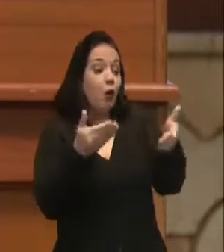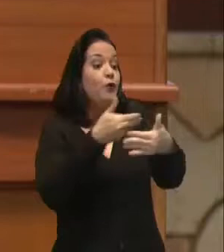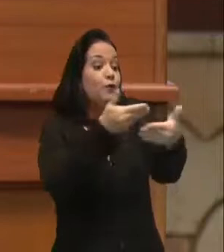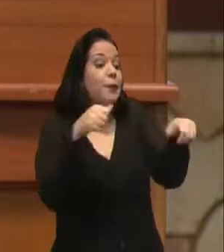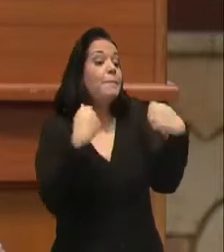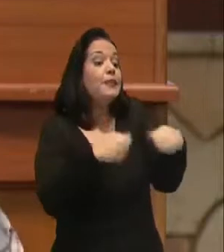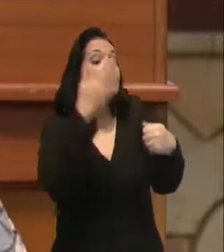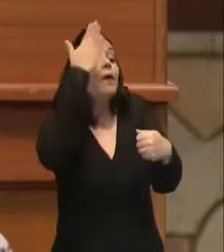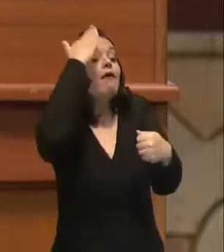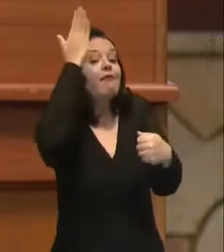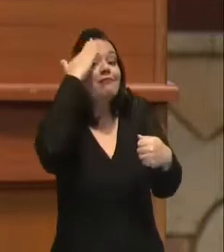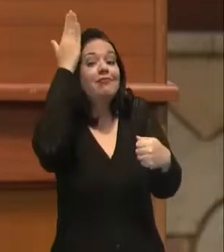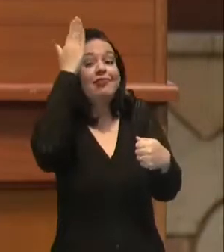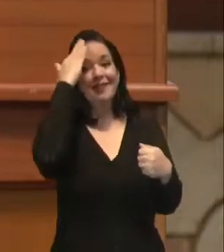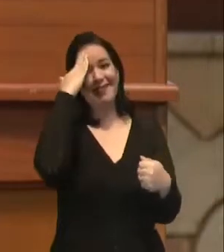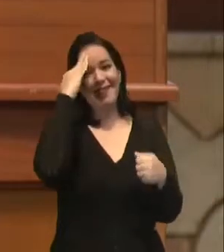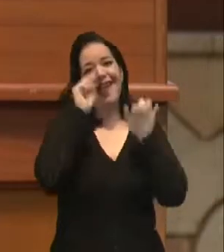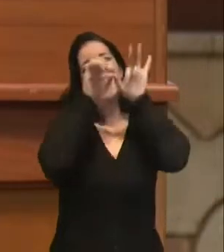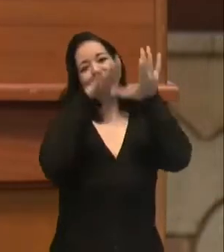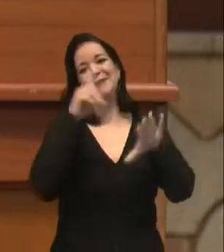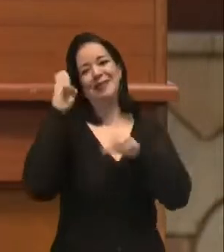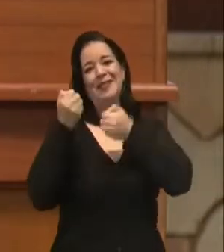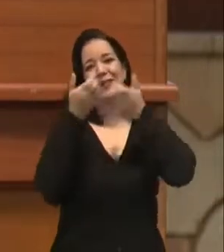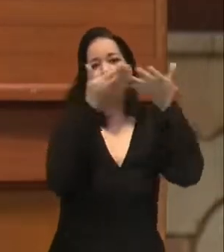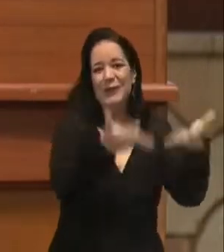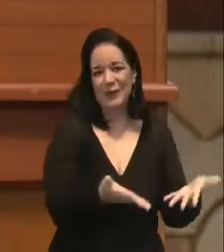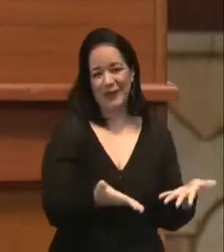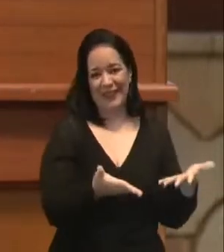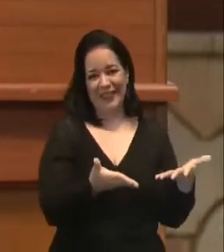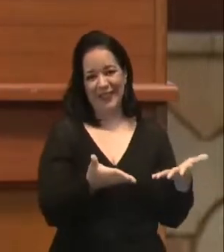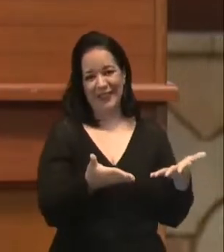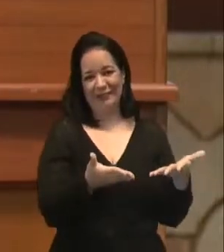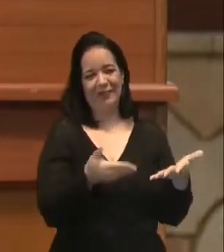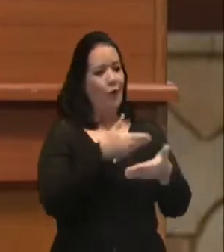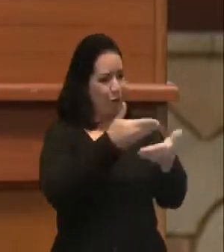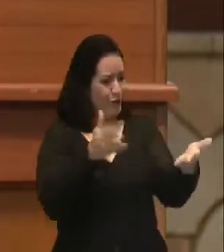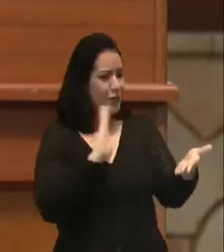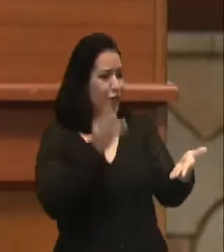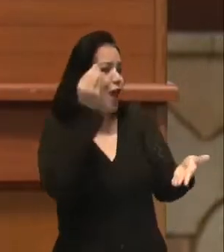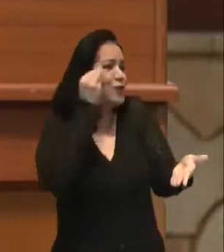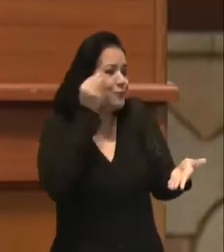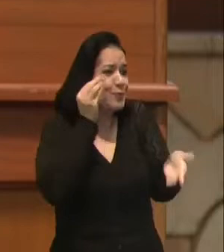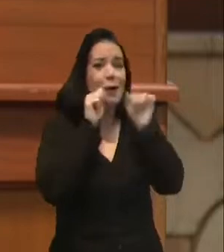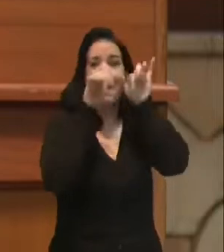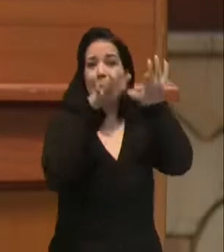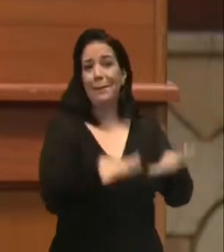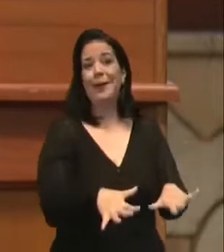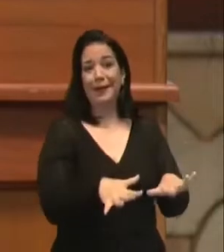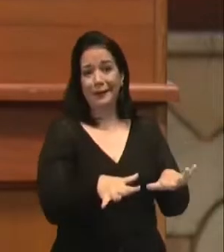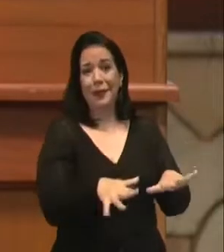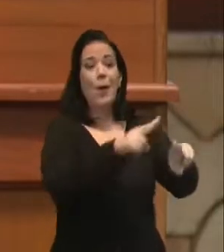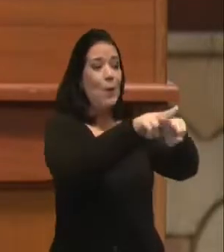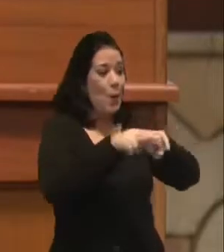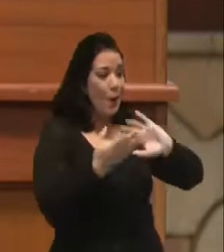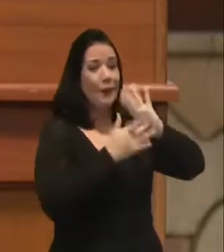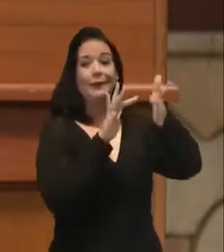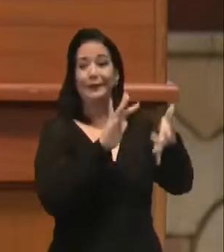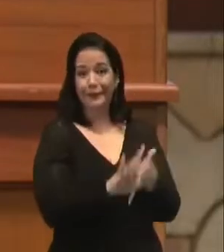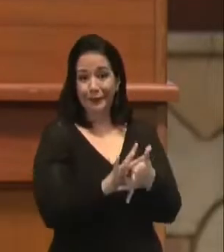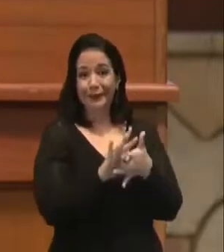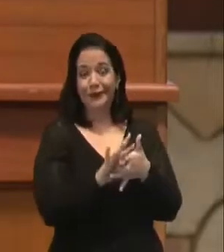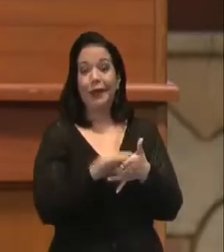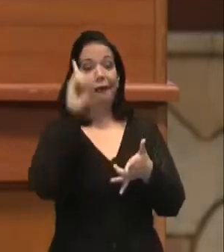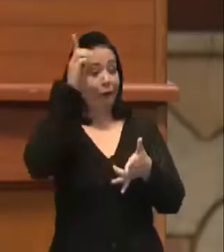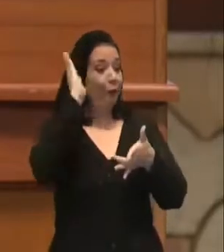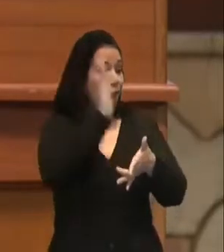crentes precisavam entender aquilo que já era a realidade em Jesus. Deus já tinha feito essas